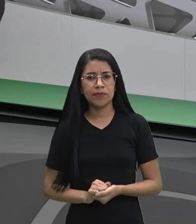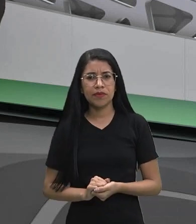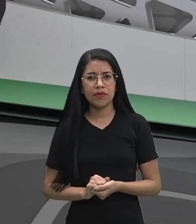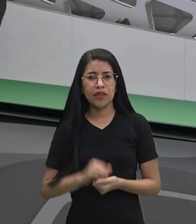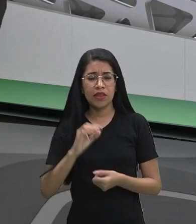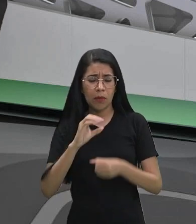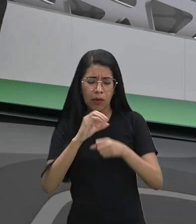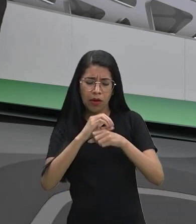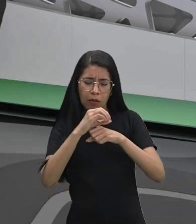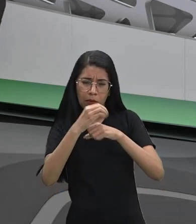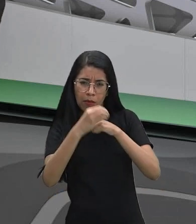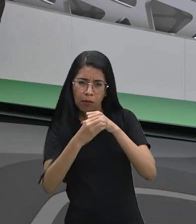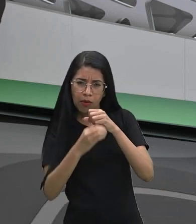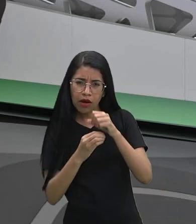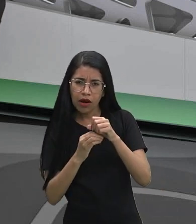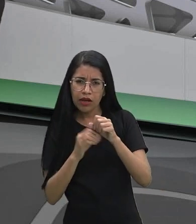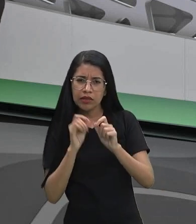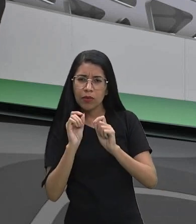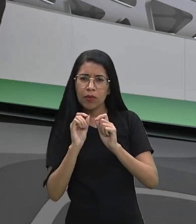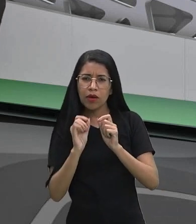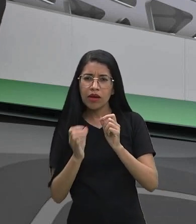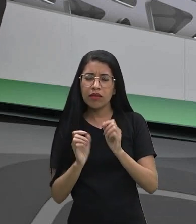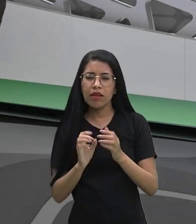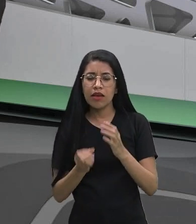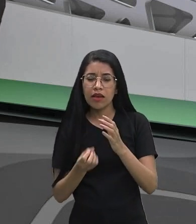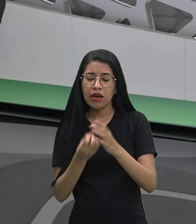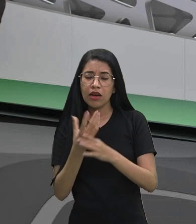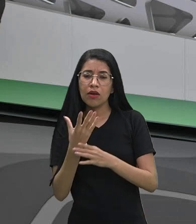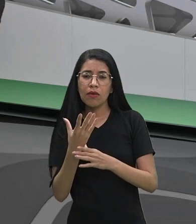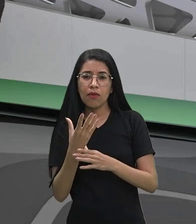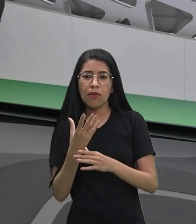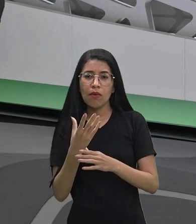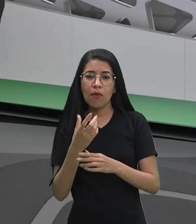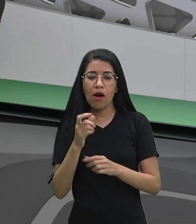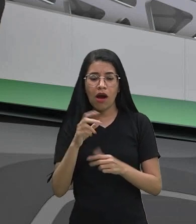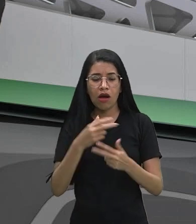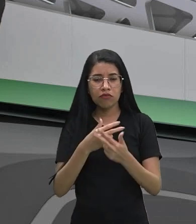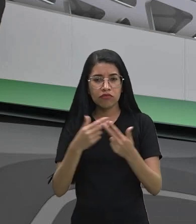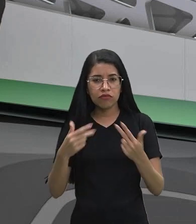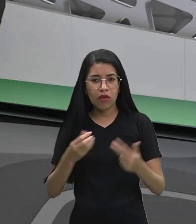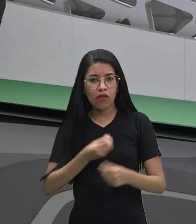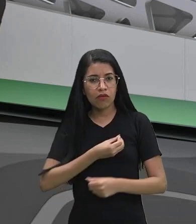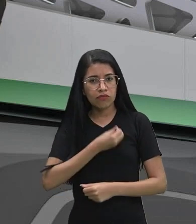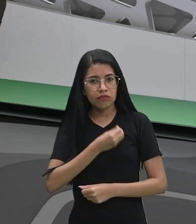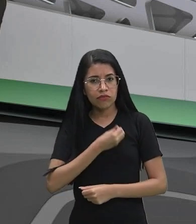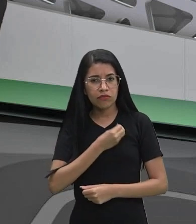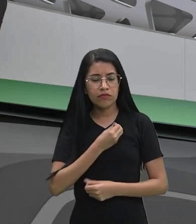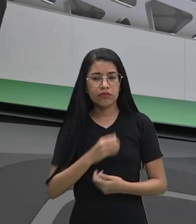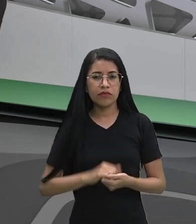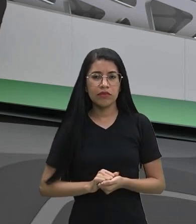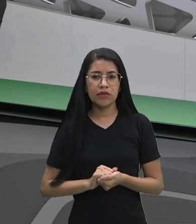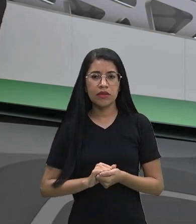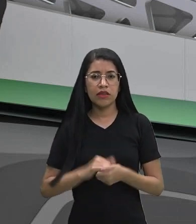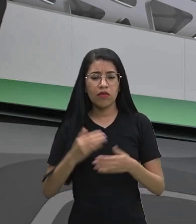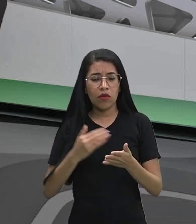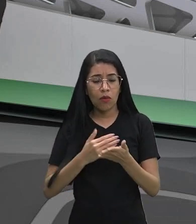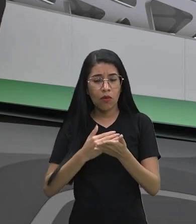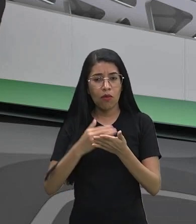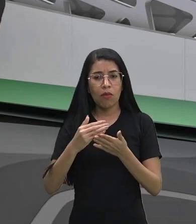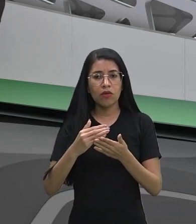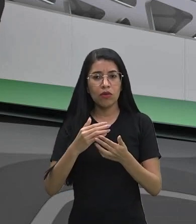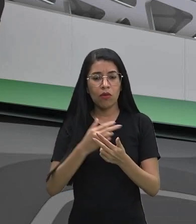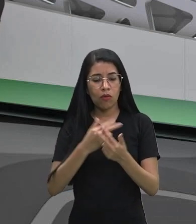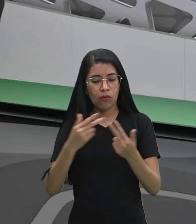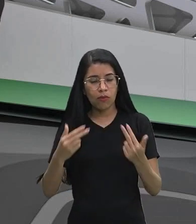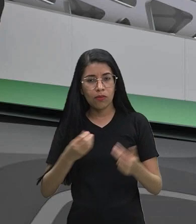moléculas orgânicas foi o que deu origem aos seres vivos, tá? Então, eles são precursores dos seres vivos. Vamos